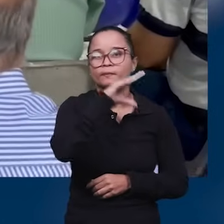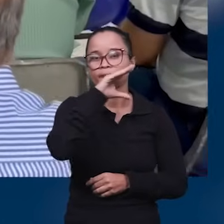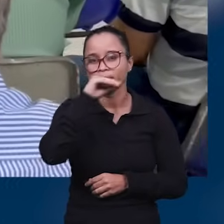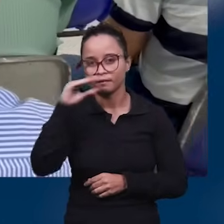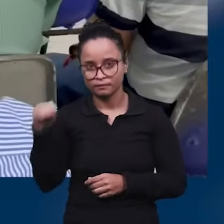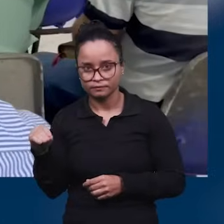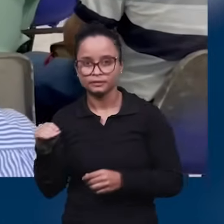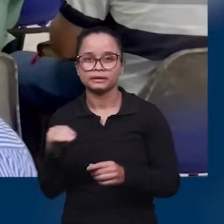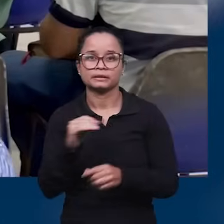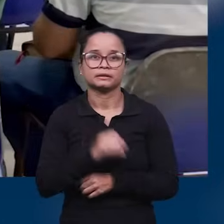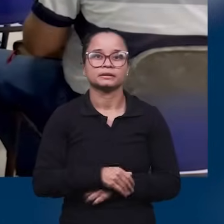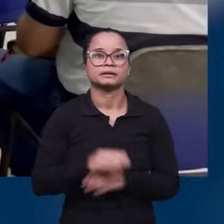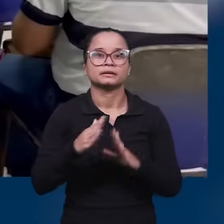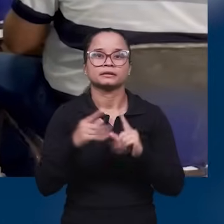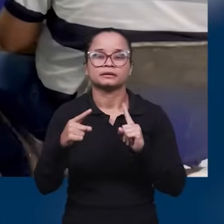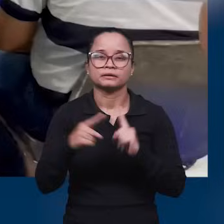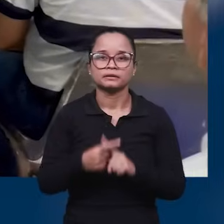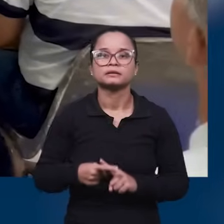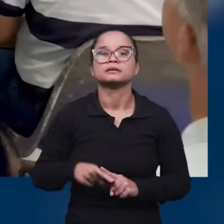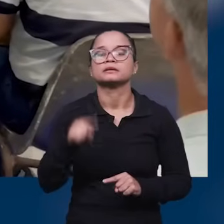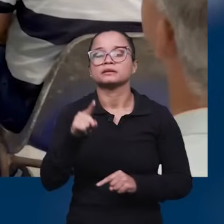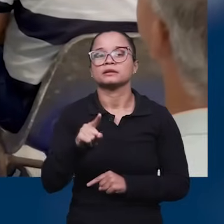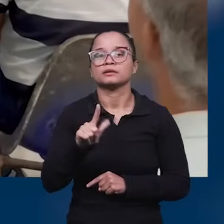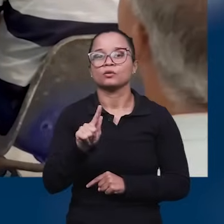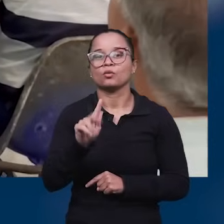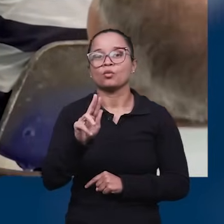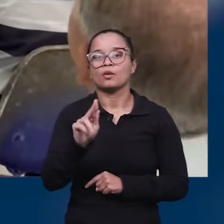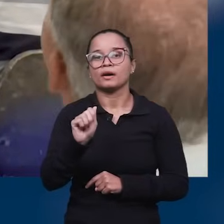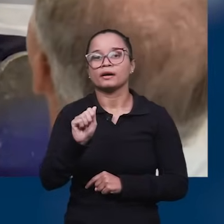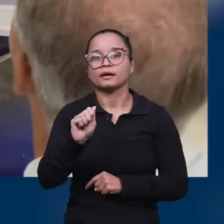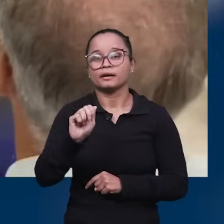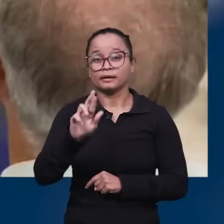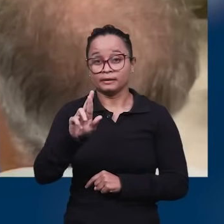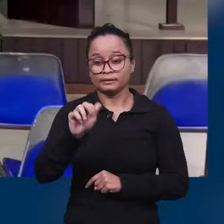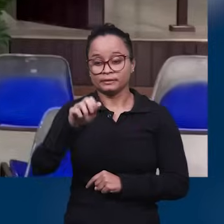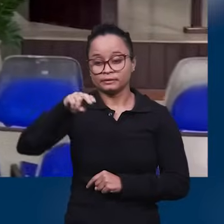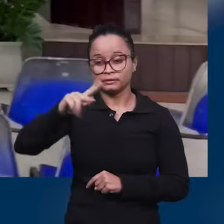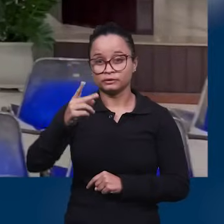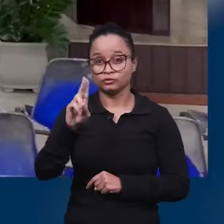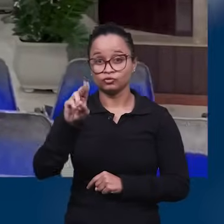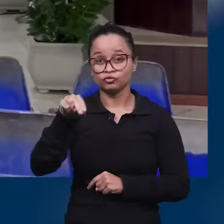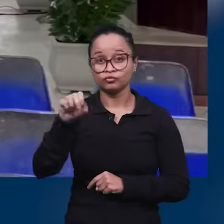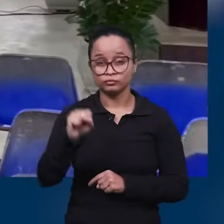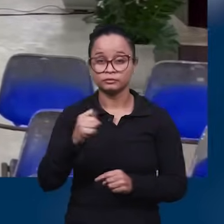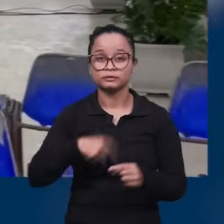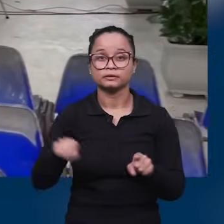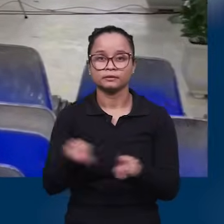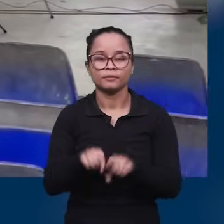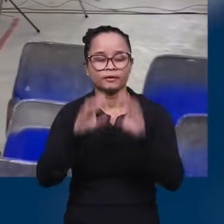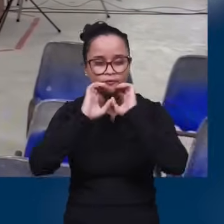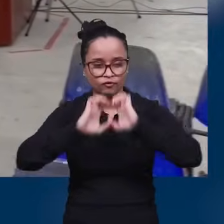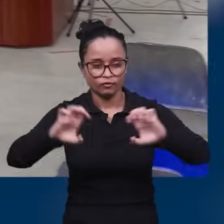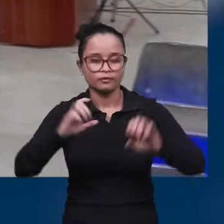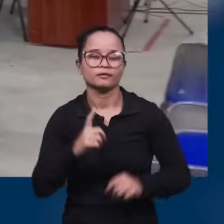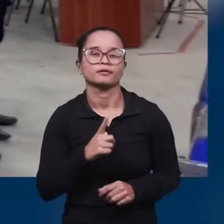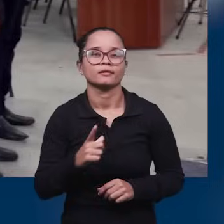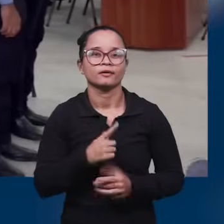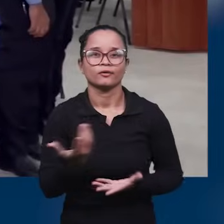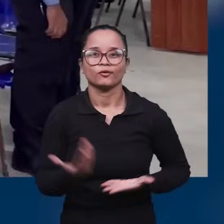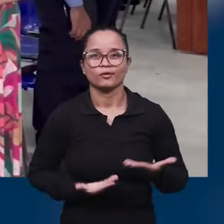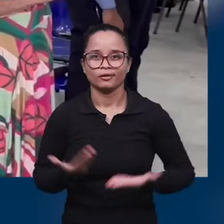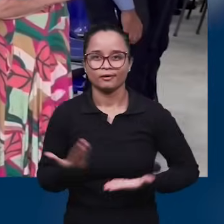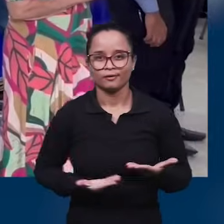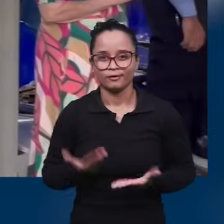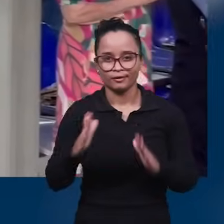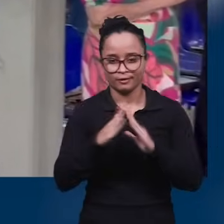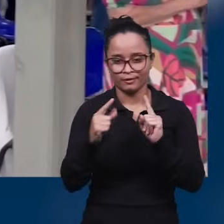e do louvor revelado por Deus, apontando também os principais pontos da apostila direcionada aos grupos. Foi um momento